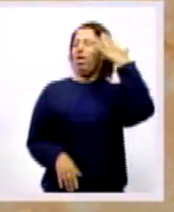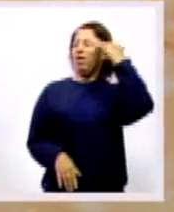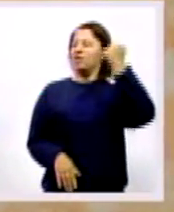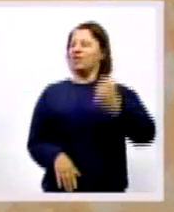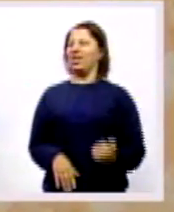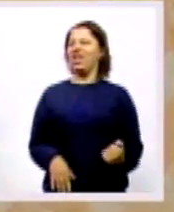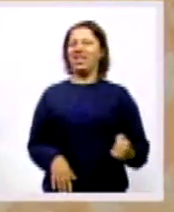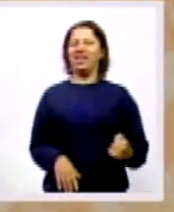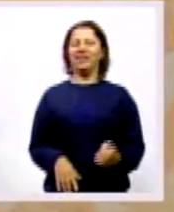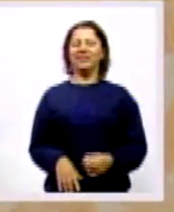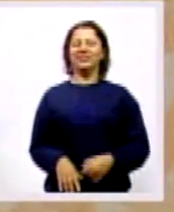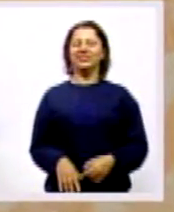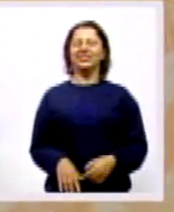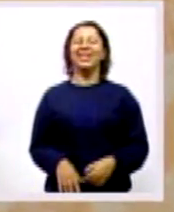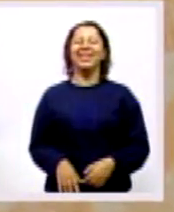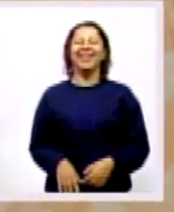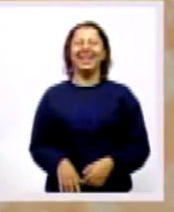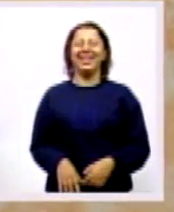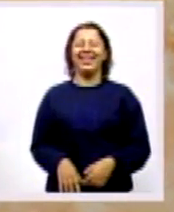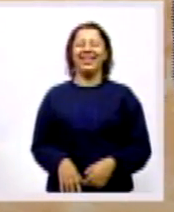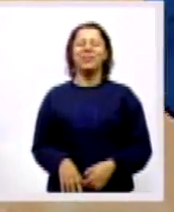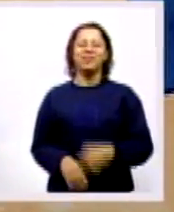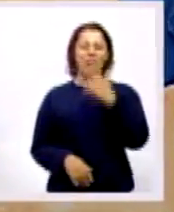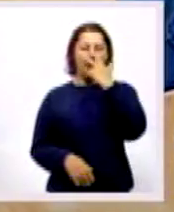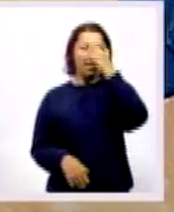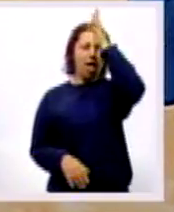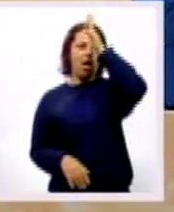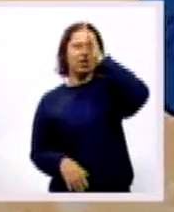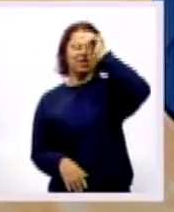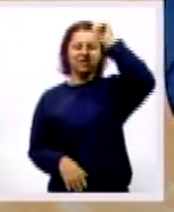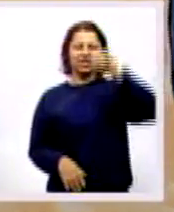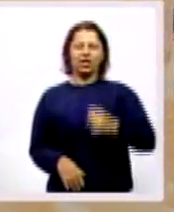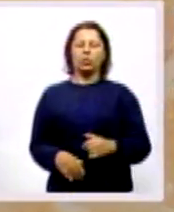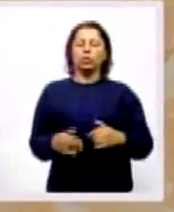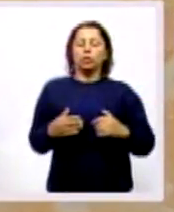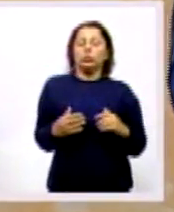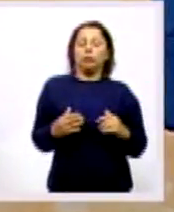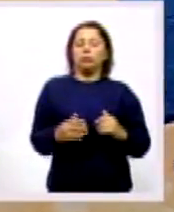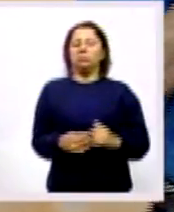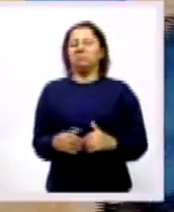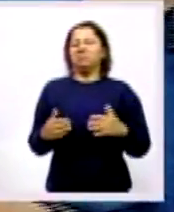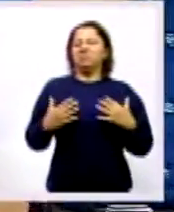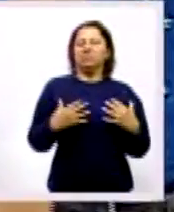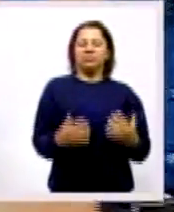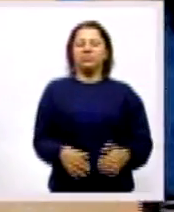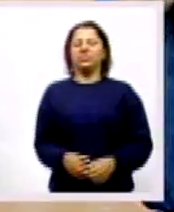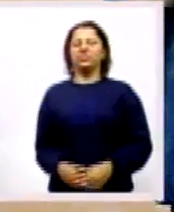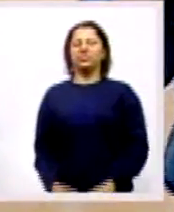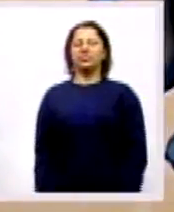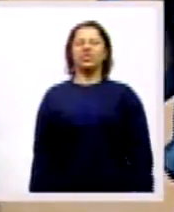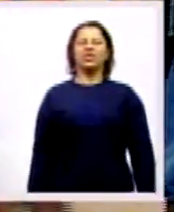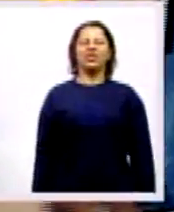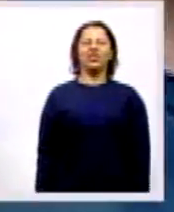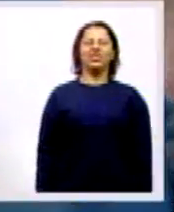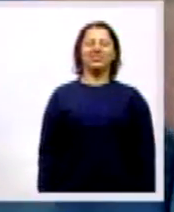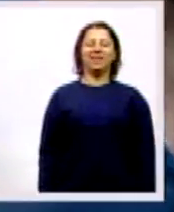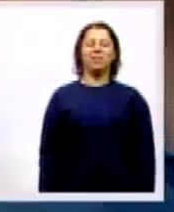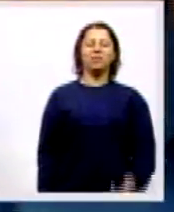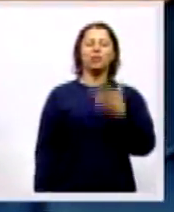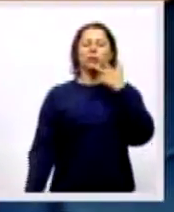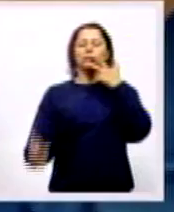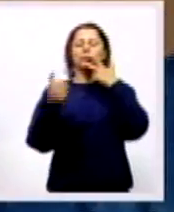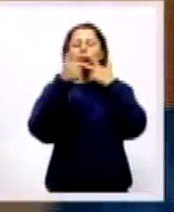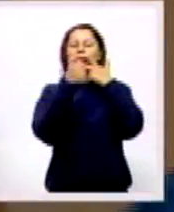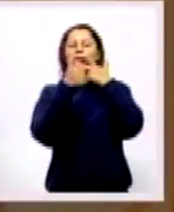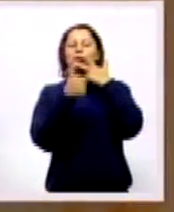Parece um galo que vai brigar. Fica cheio de razão. E vem, faz pose, acende um cigarro, né?